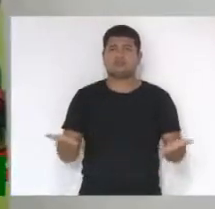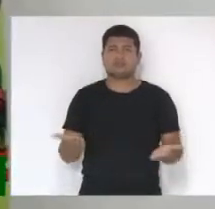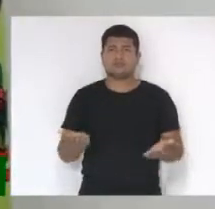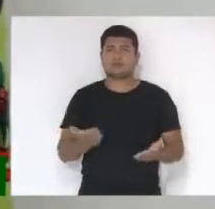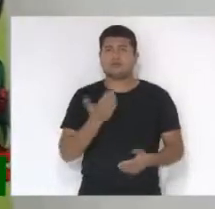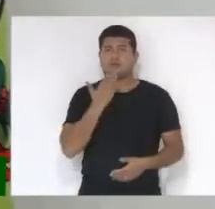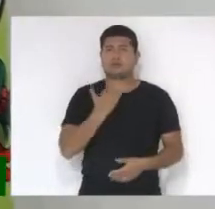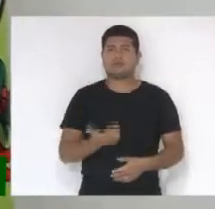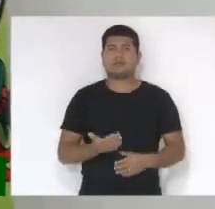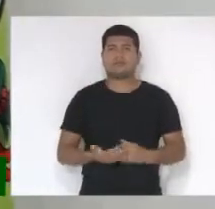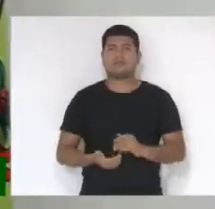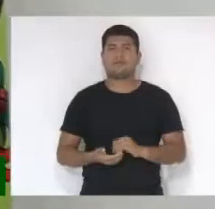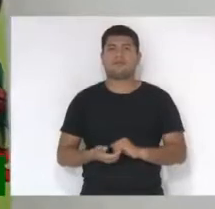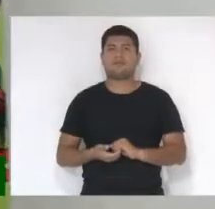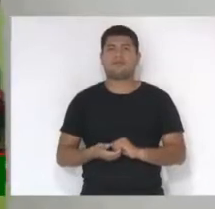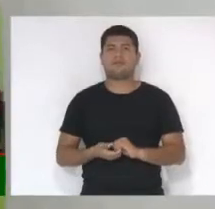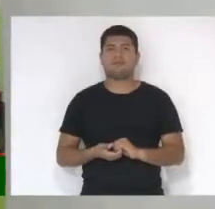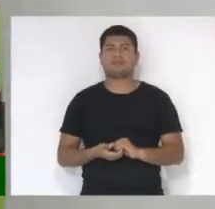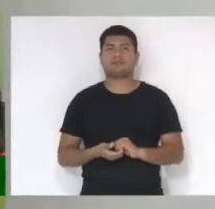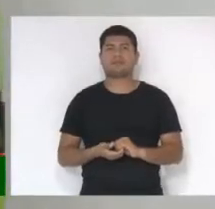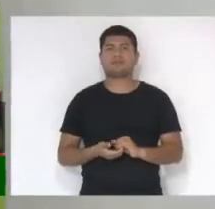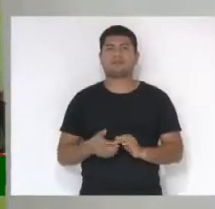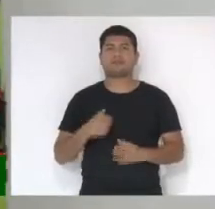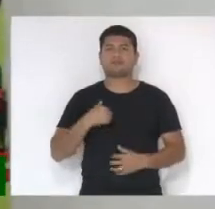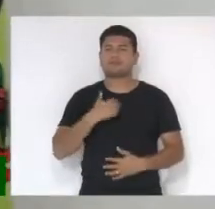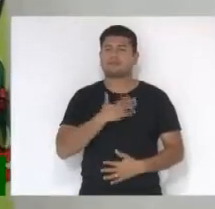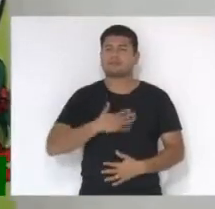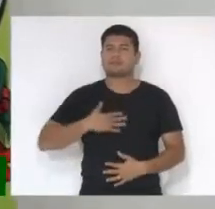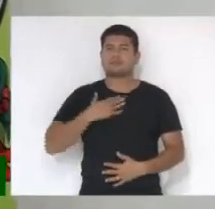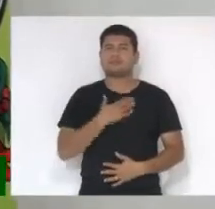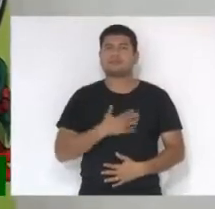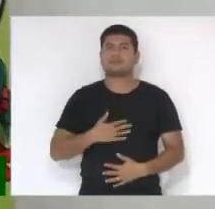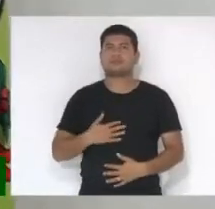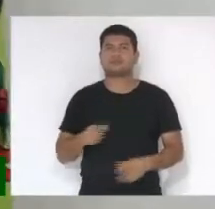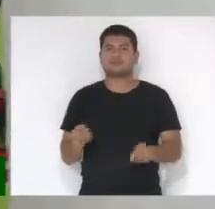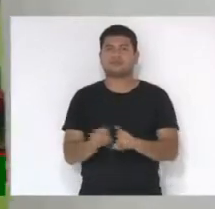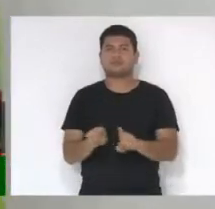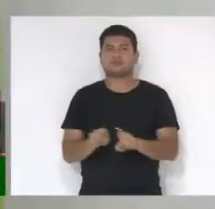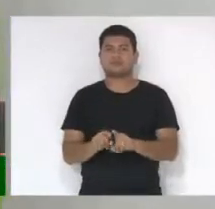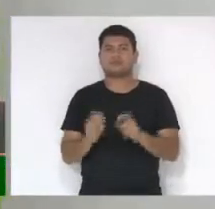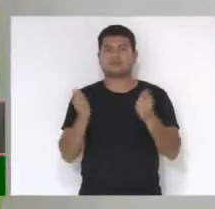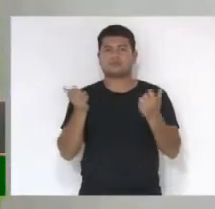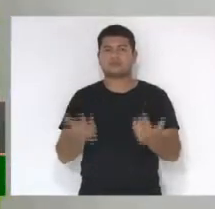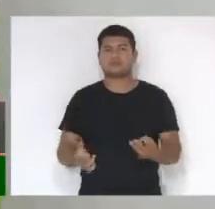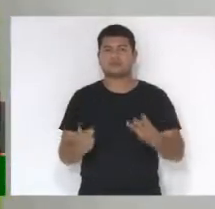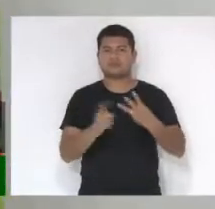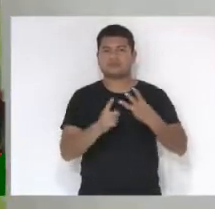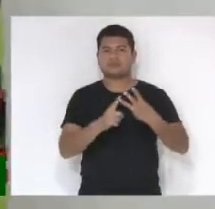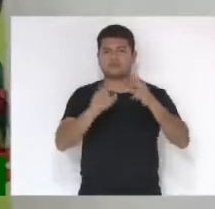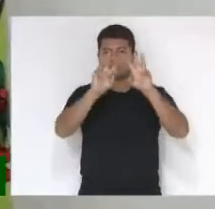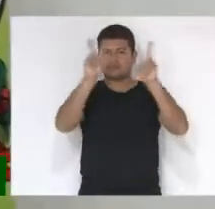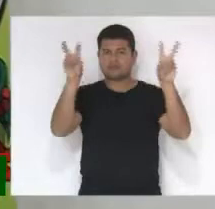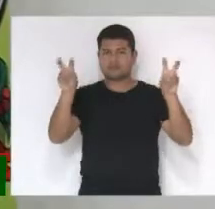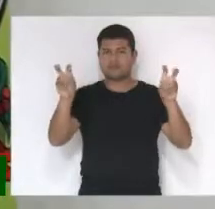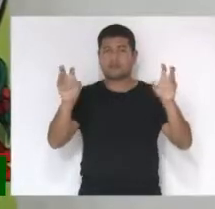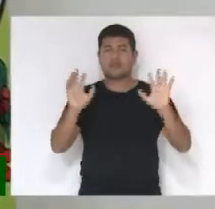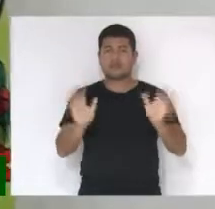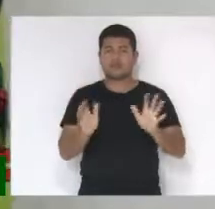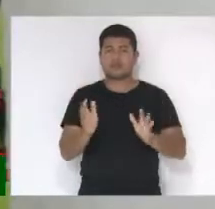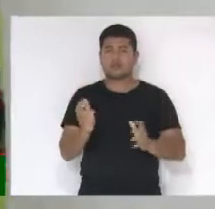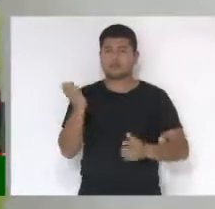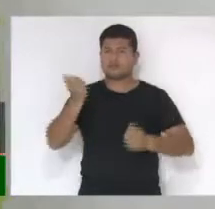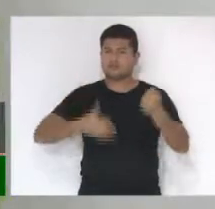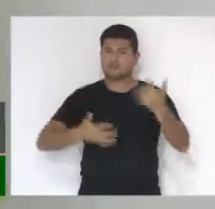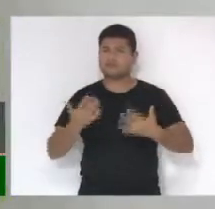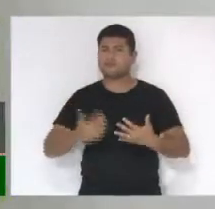apelo. Também gostaria de colocar aqui, que é o meu terceiro item, já dito anteriormente também,